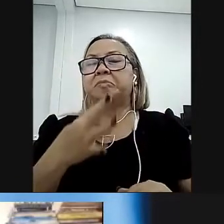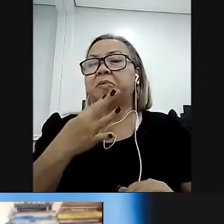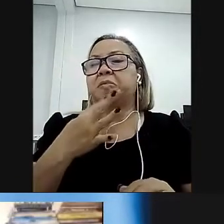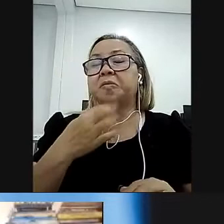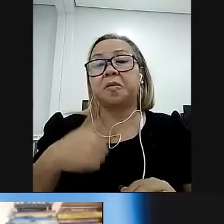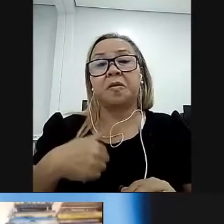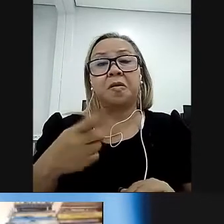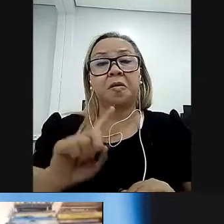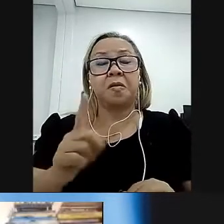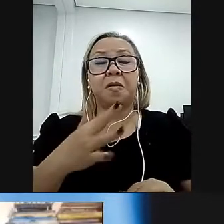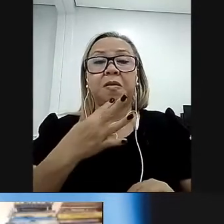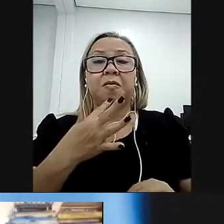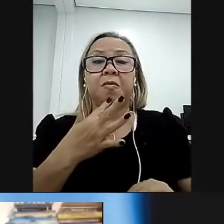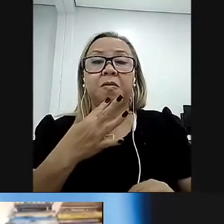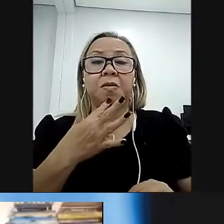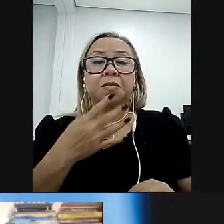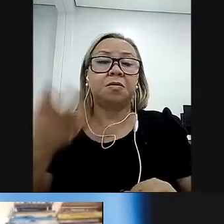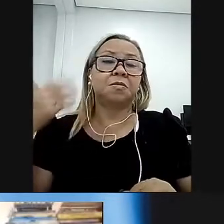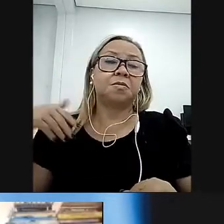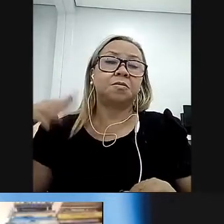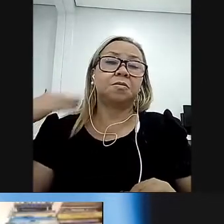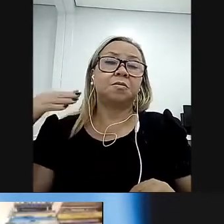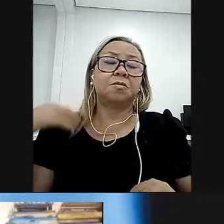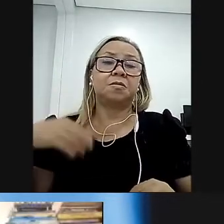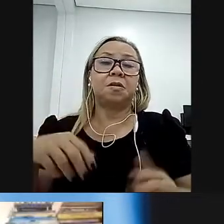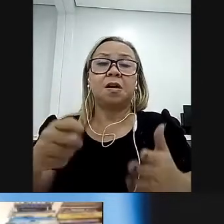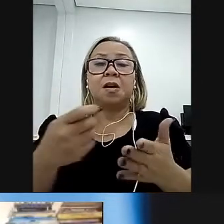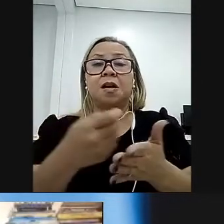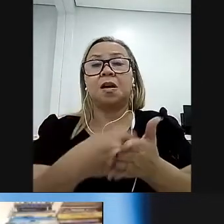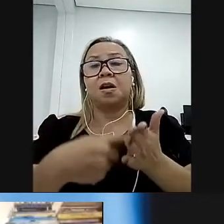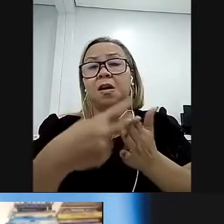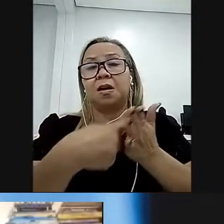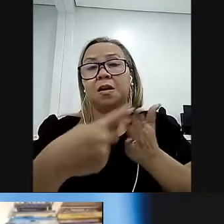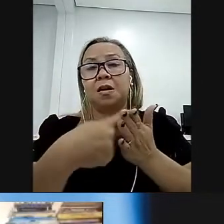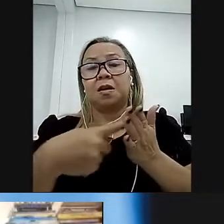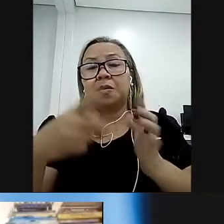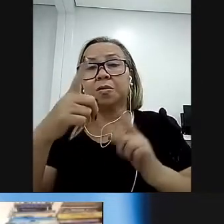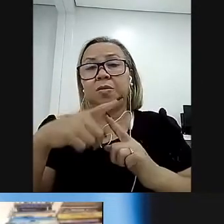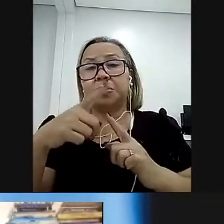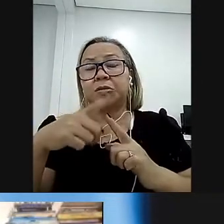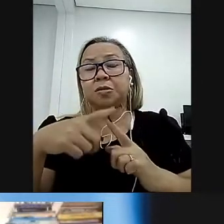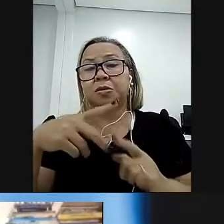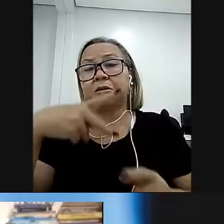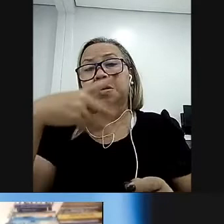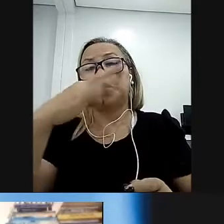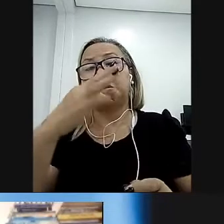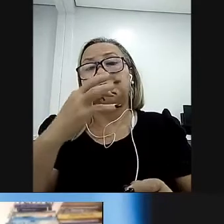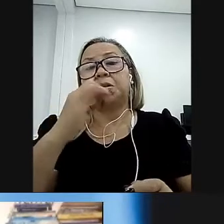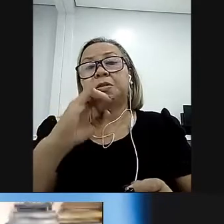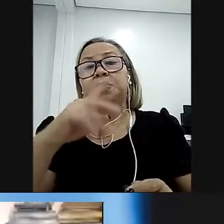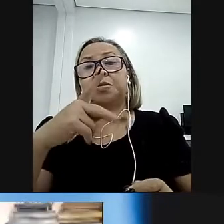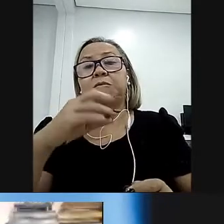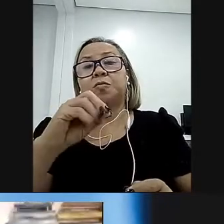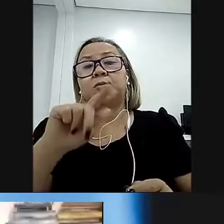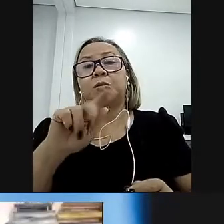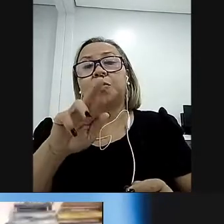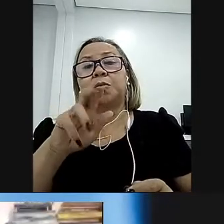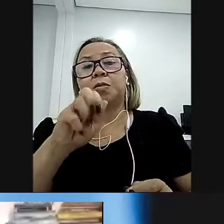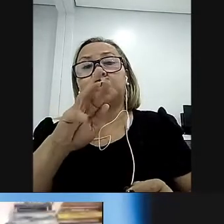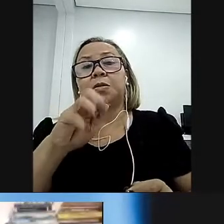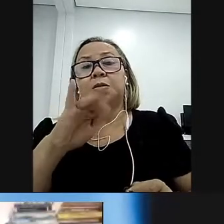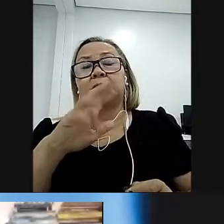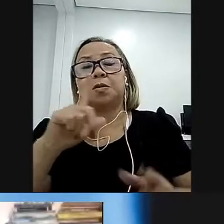época dessa gráfica, dessa tipografia. A primeira tipografia de Brasília foi